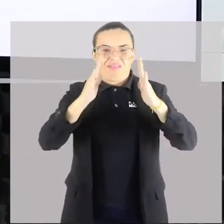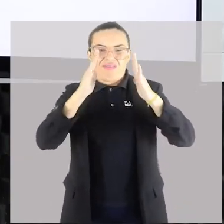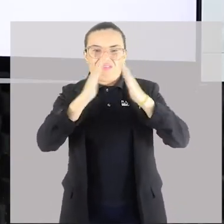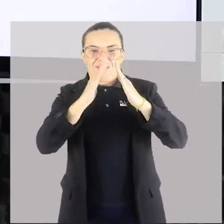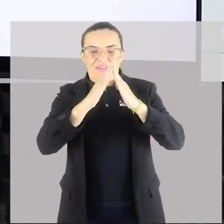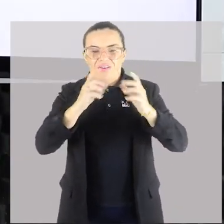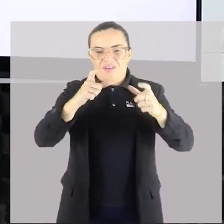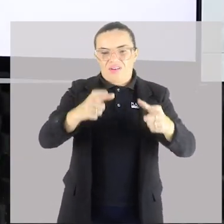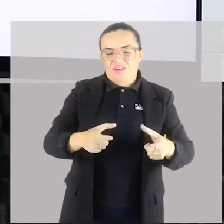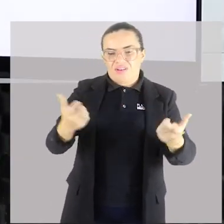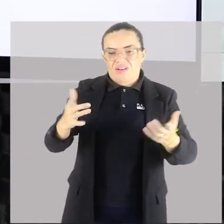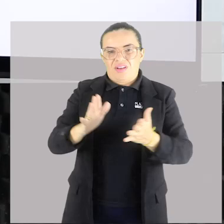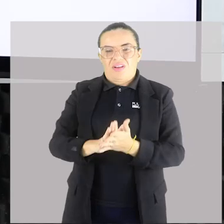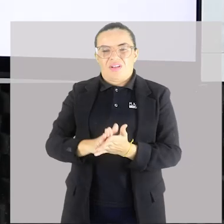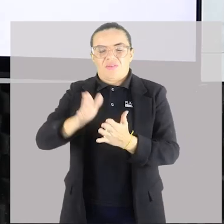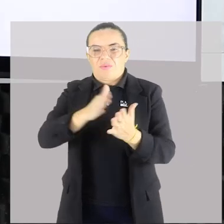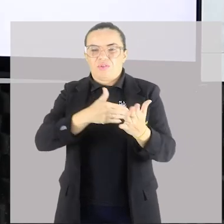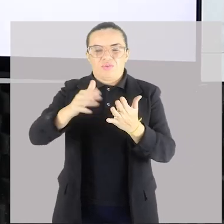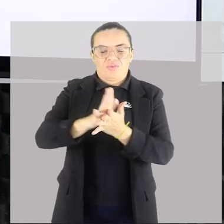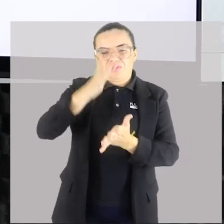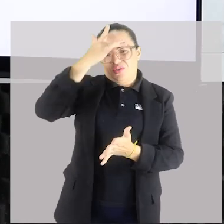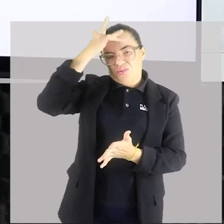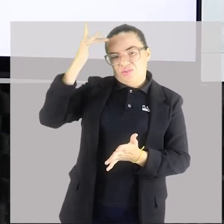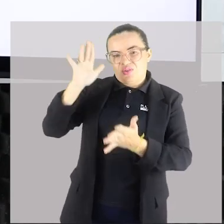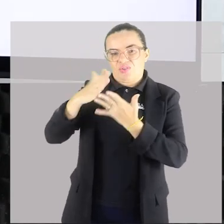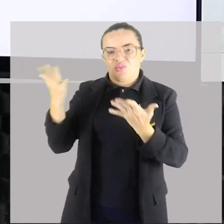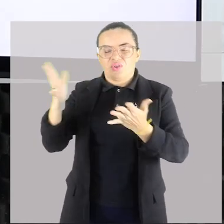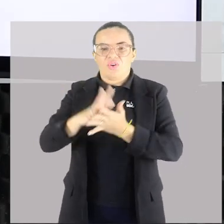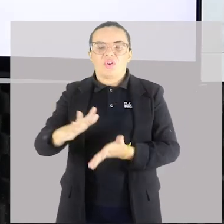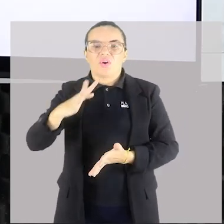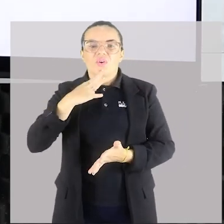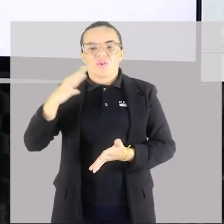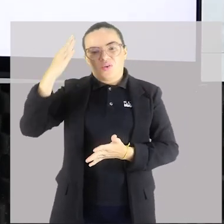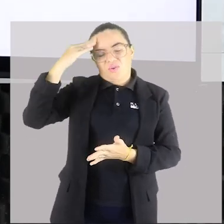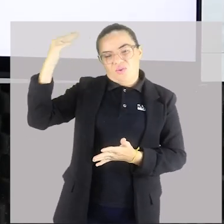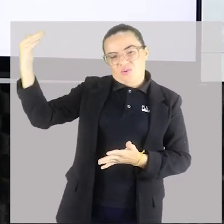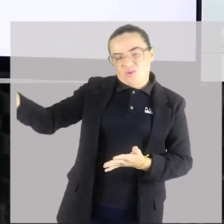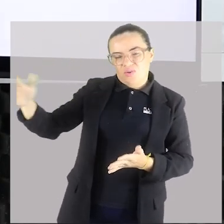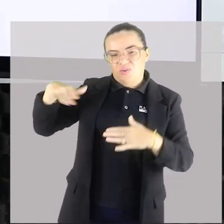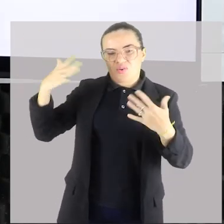de retratos de pessoas conhecidas, ou convencional realismo, ou